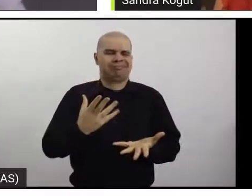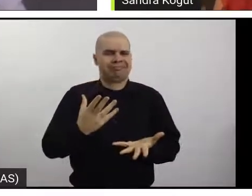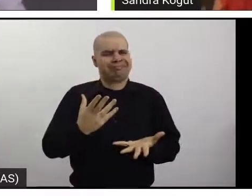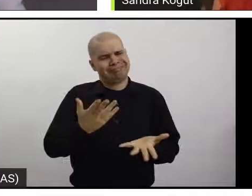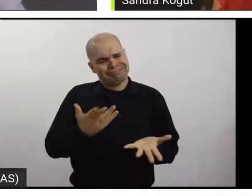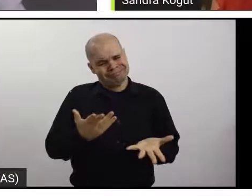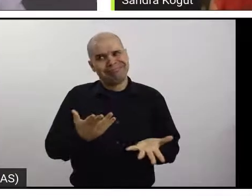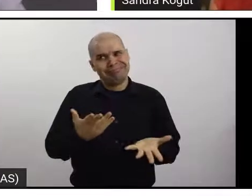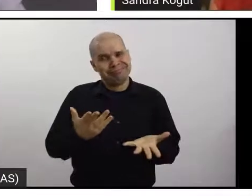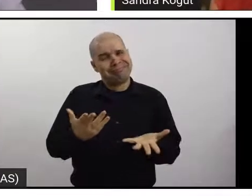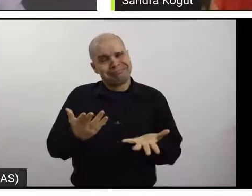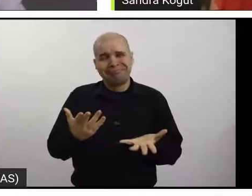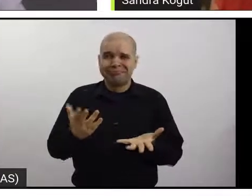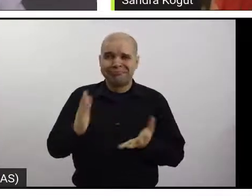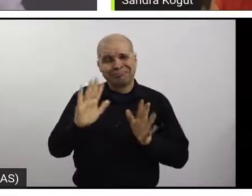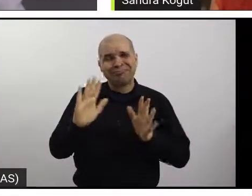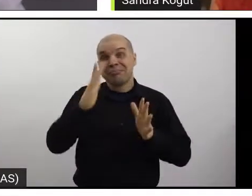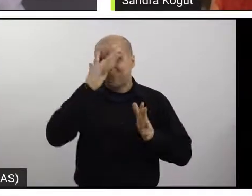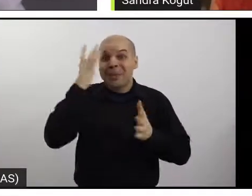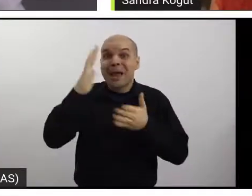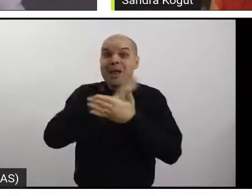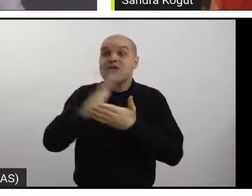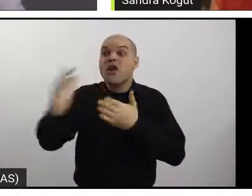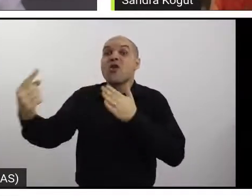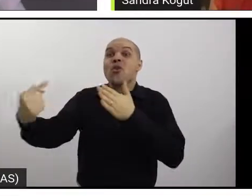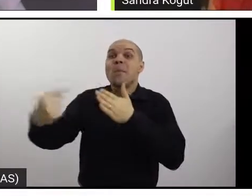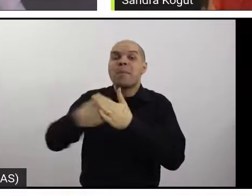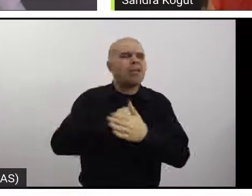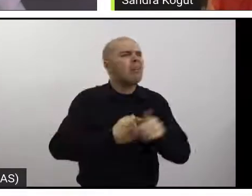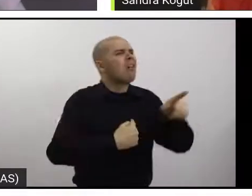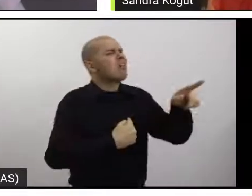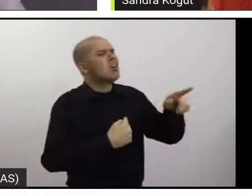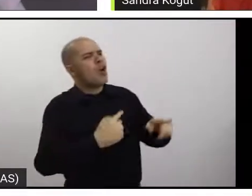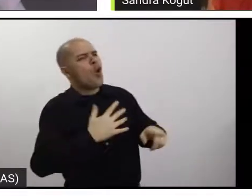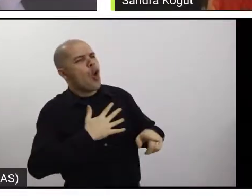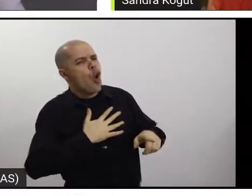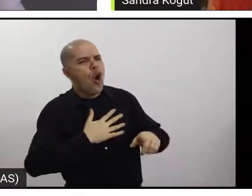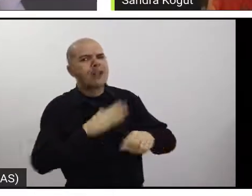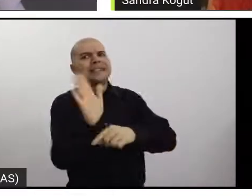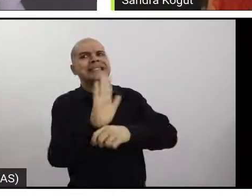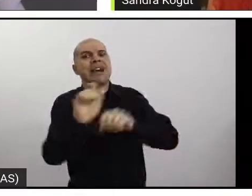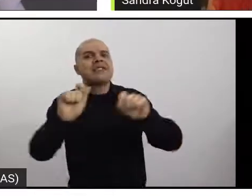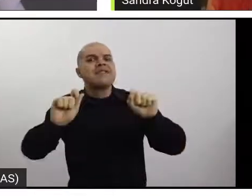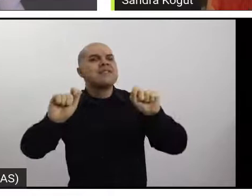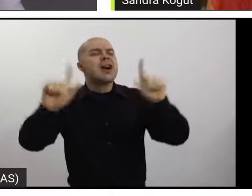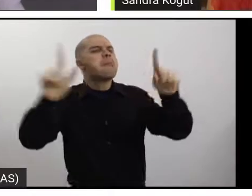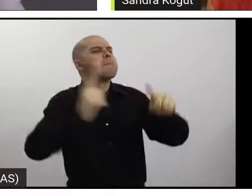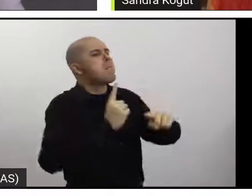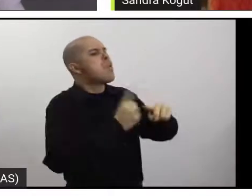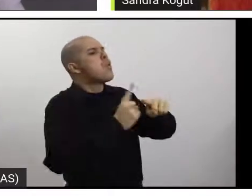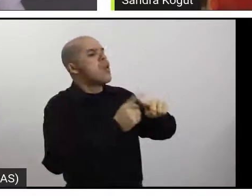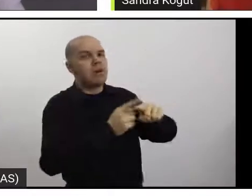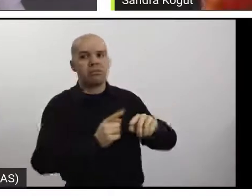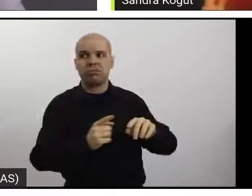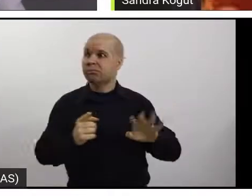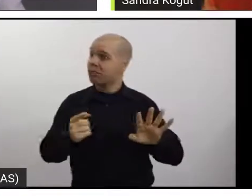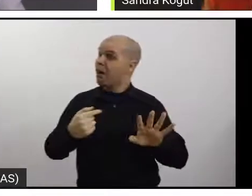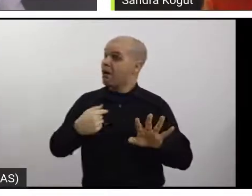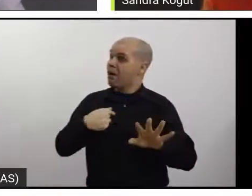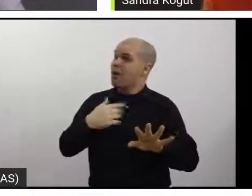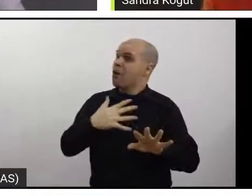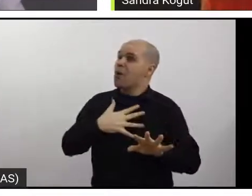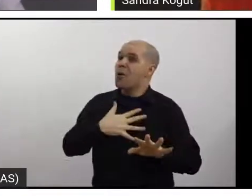Eu falo assim, acho que eu falo uma coisa que é igual, eu falo assim, que é o meu lugar no mundo, entendeu? É da onde